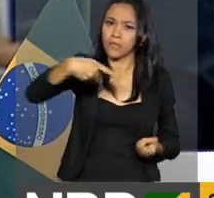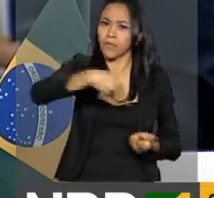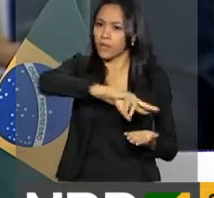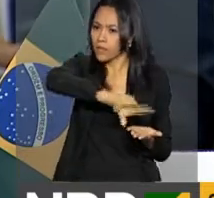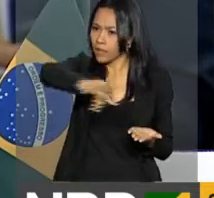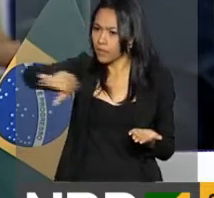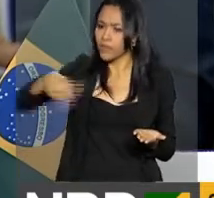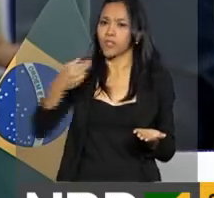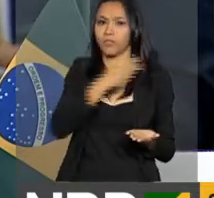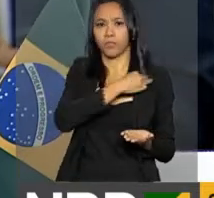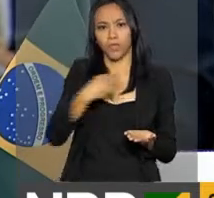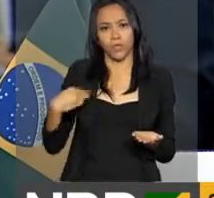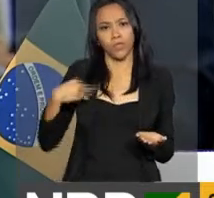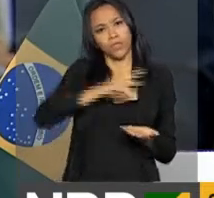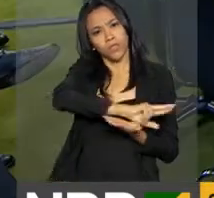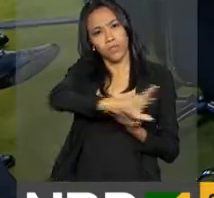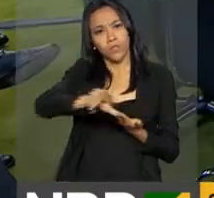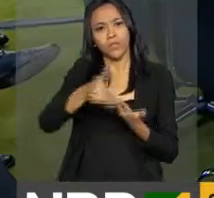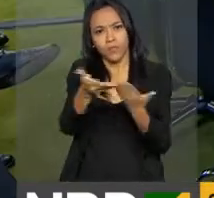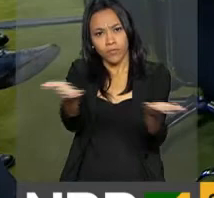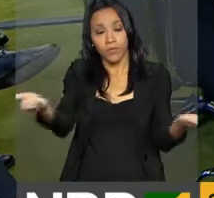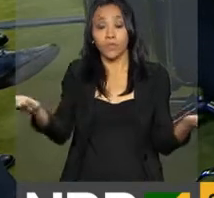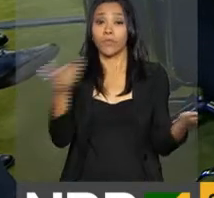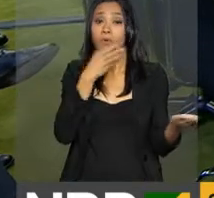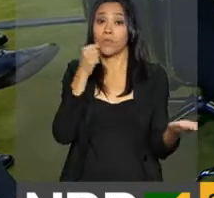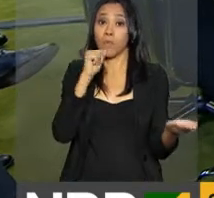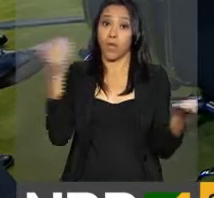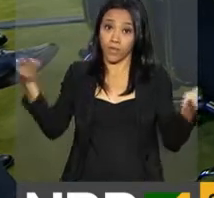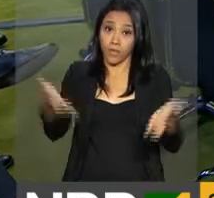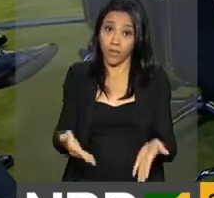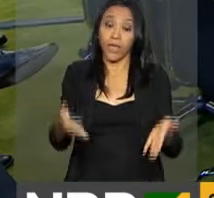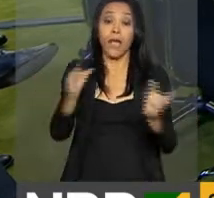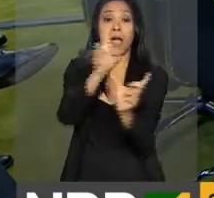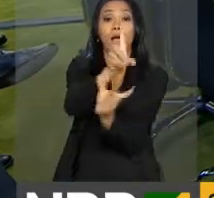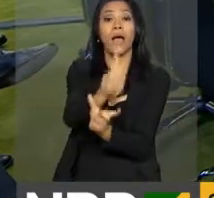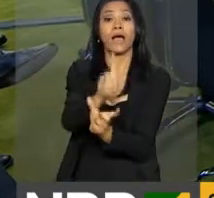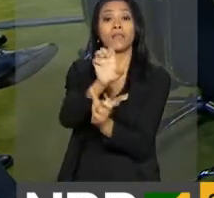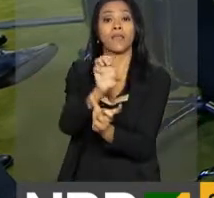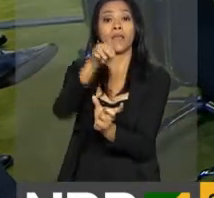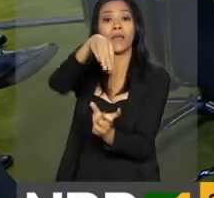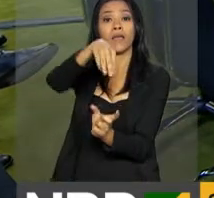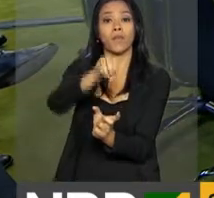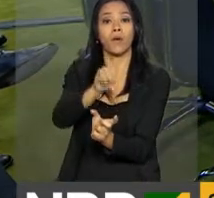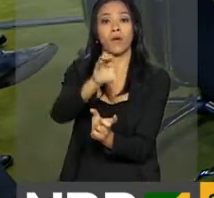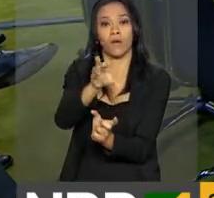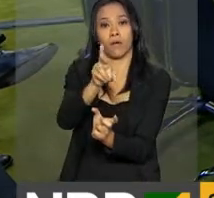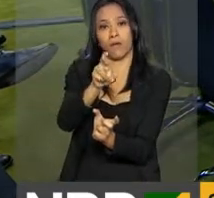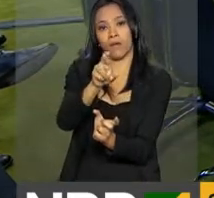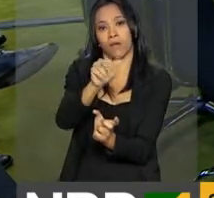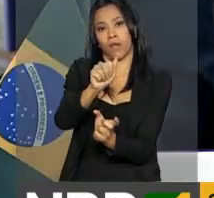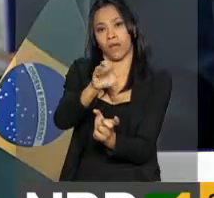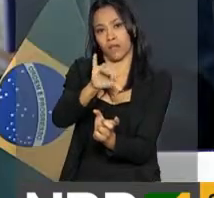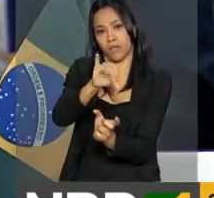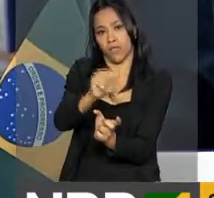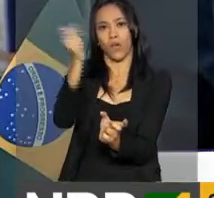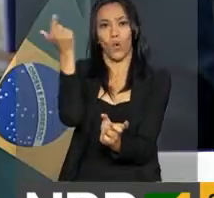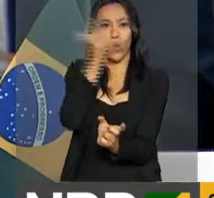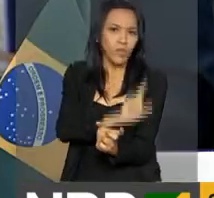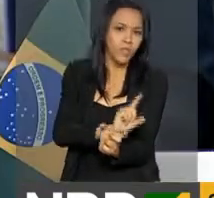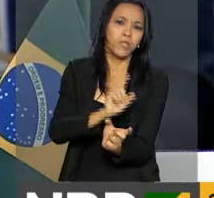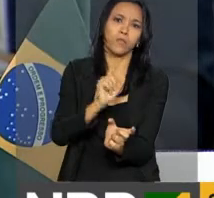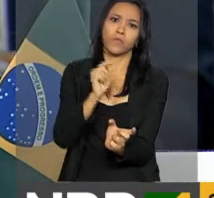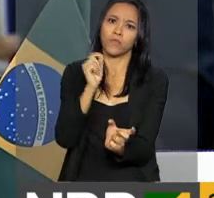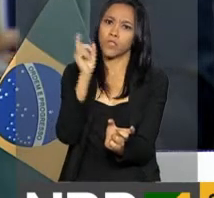senhoras e senhores, a democracia foi reconquistada em nossa região com